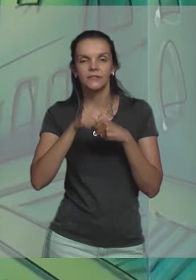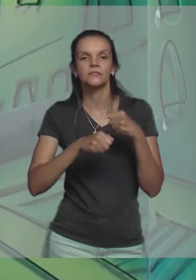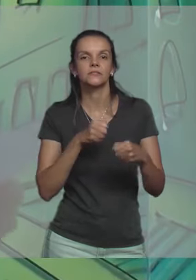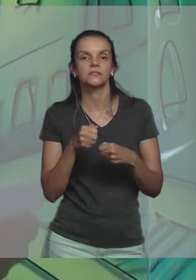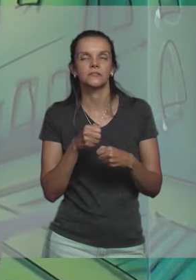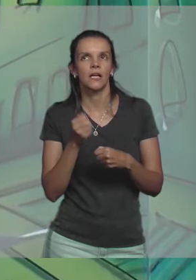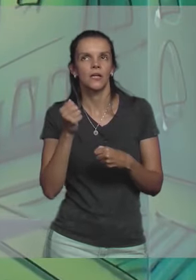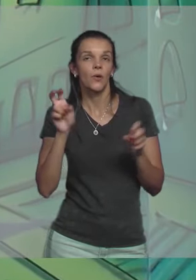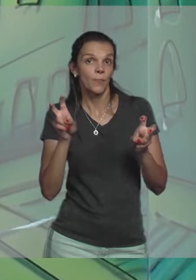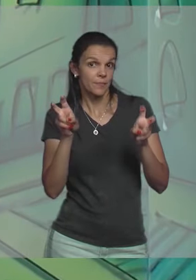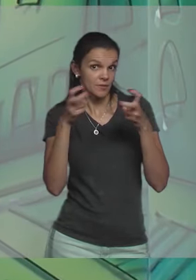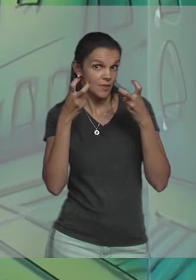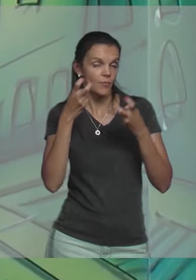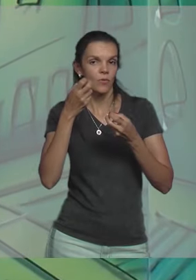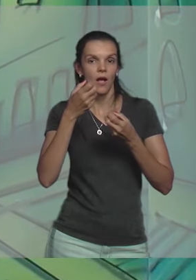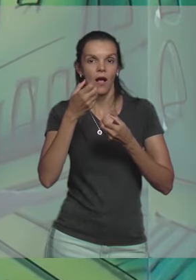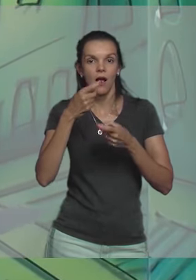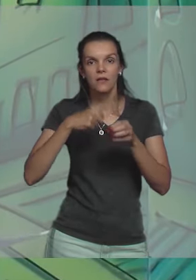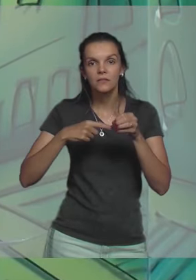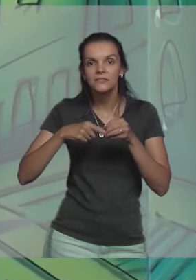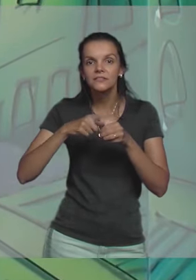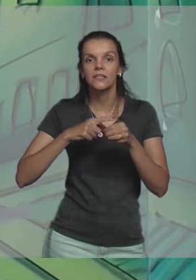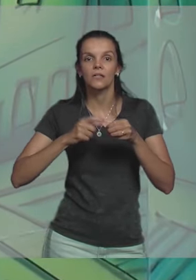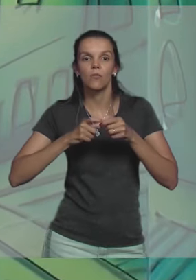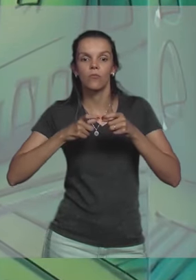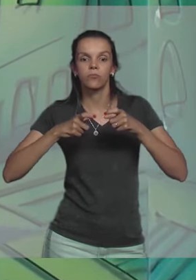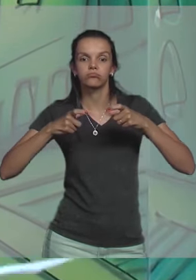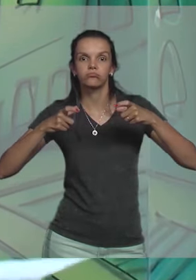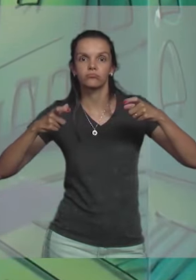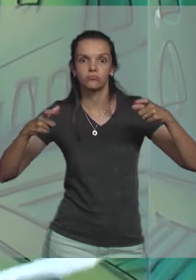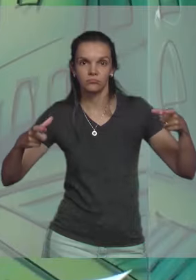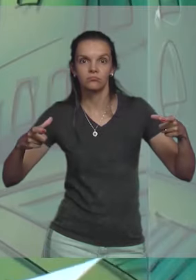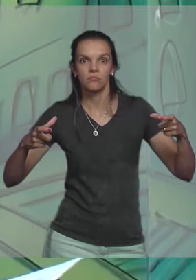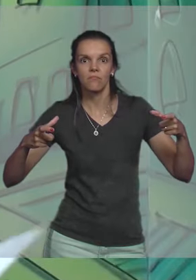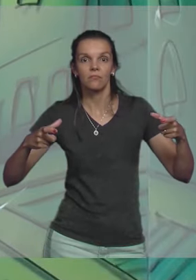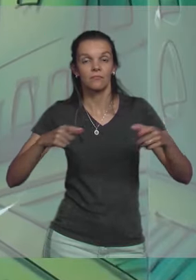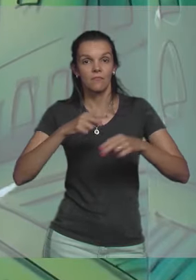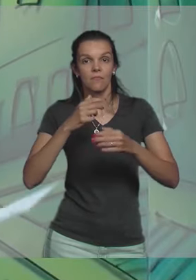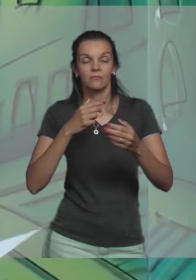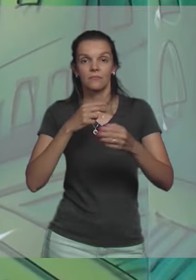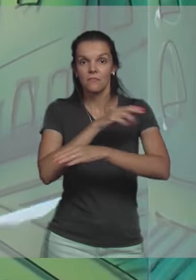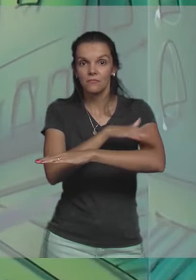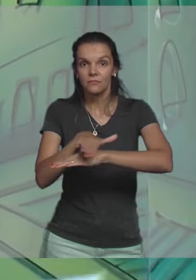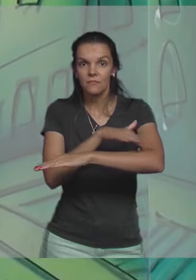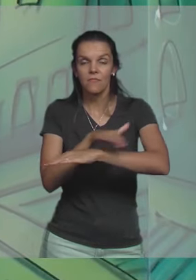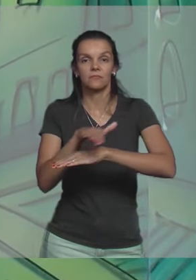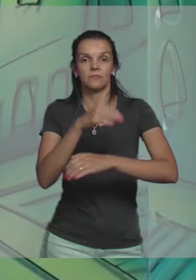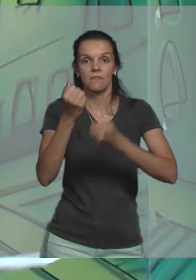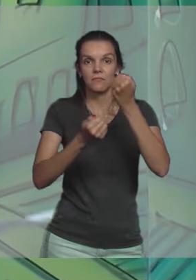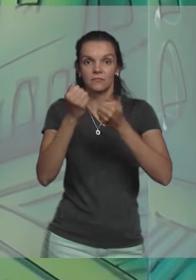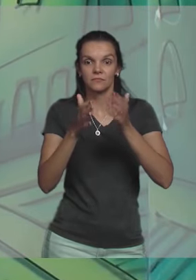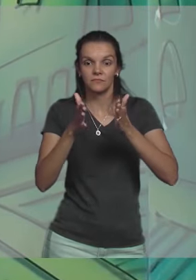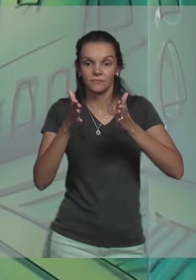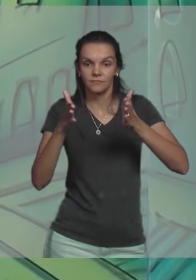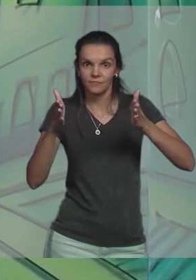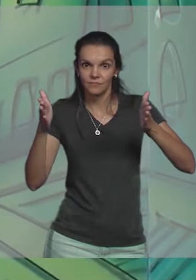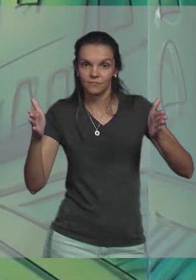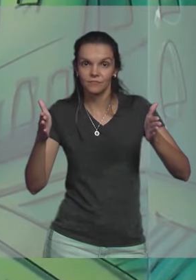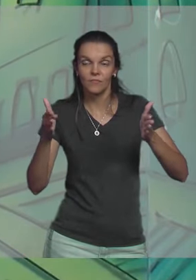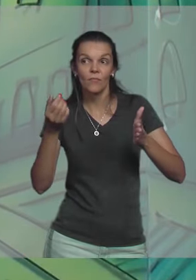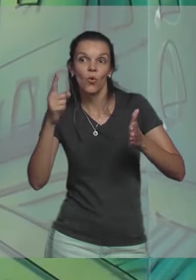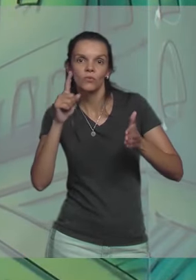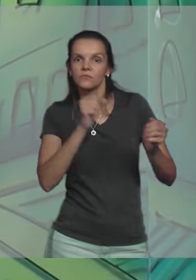foram aumentando, né, e priorizando assim, as vias para os carros, mas não se considerou outras